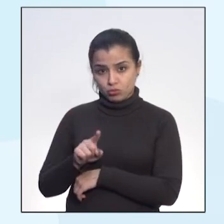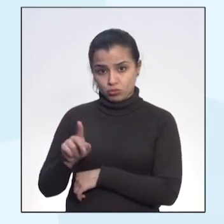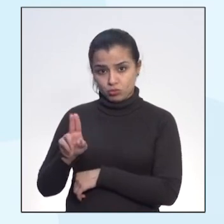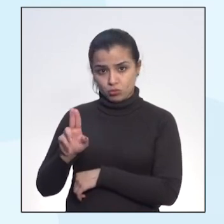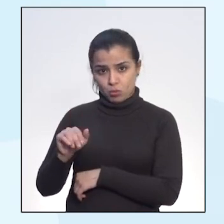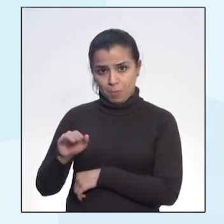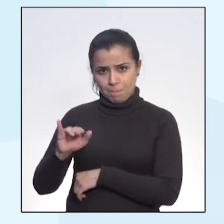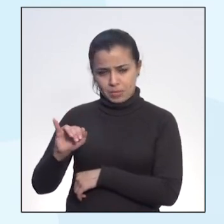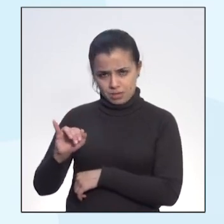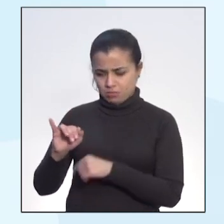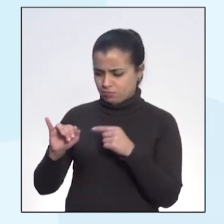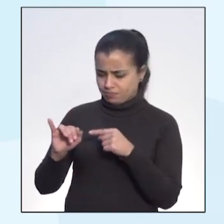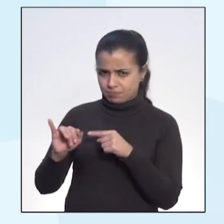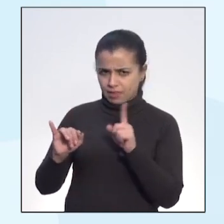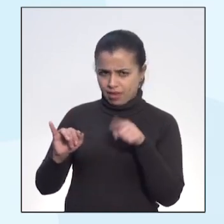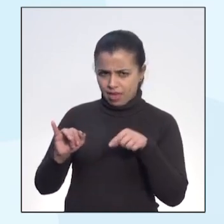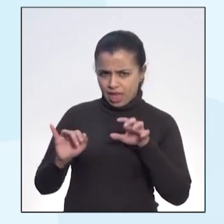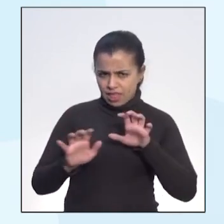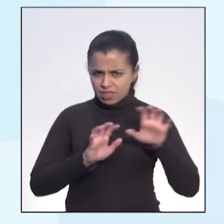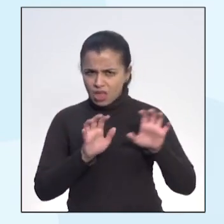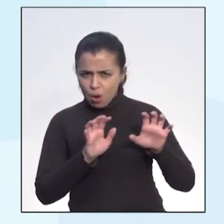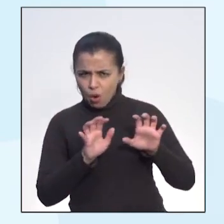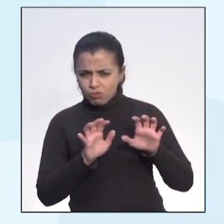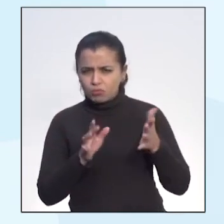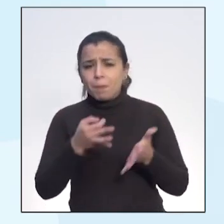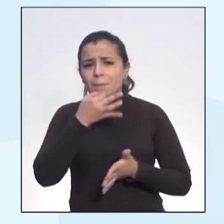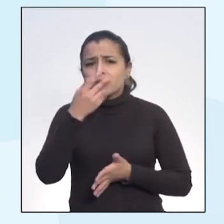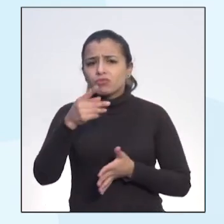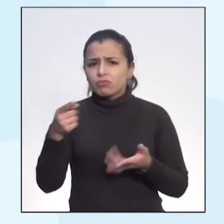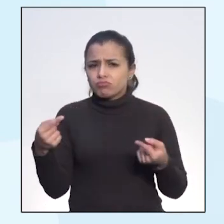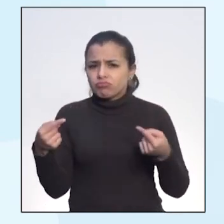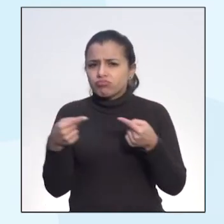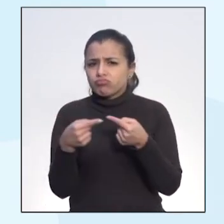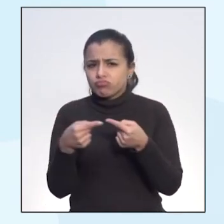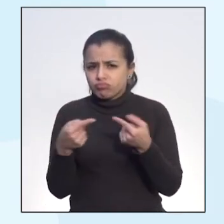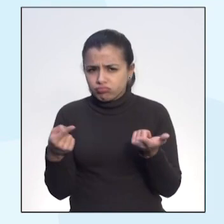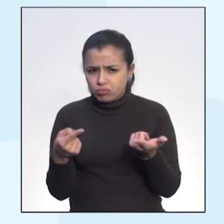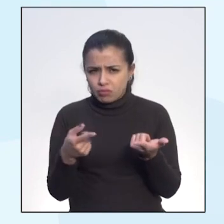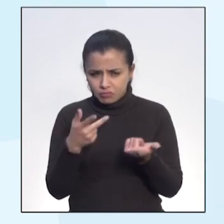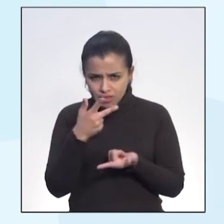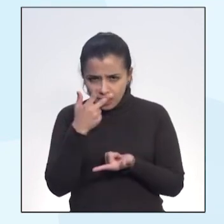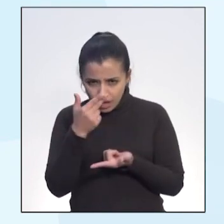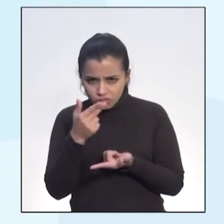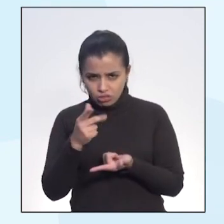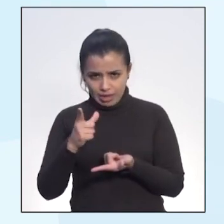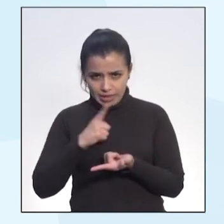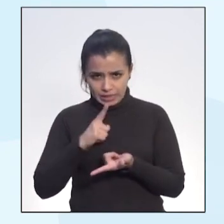sua opinião sobre filmes de terror com zumbis? Você acha que filmes de terror com zumbis são